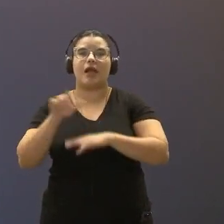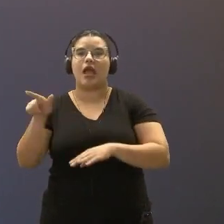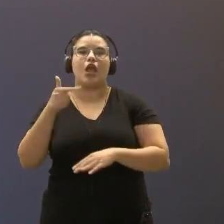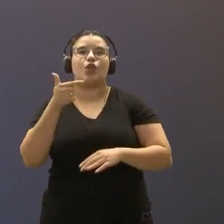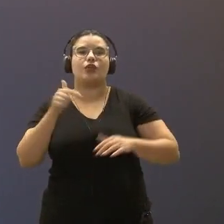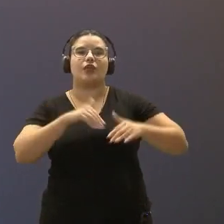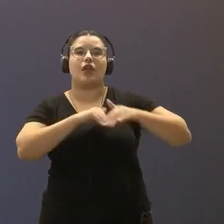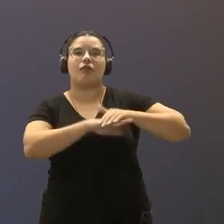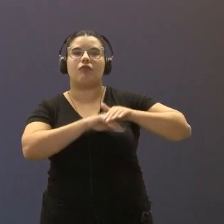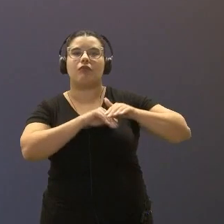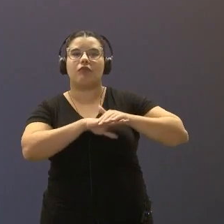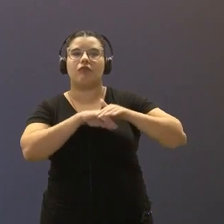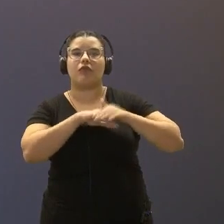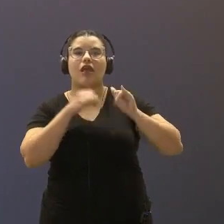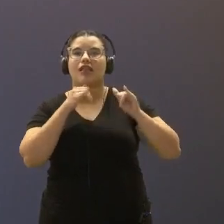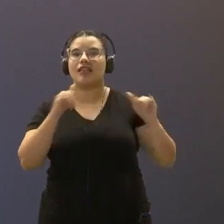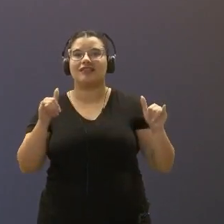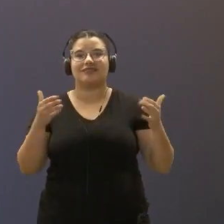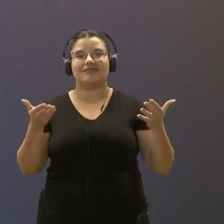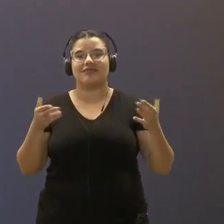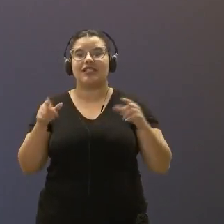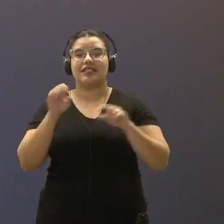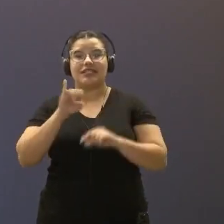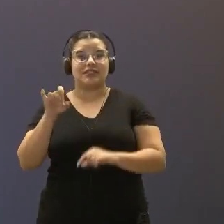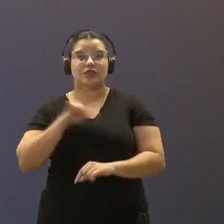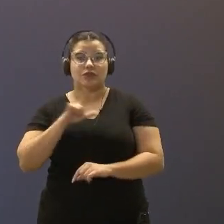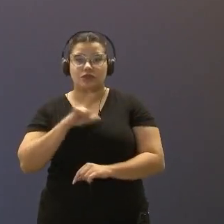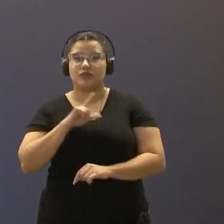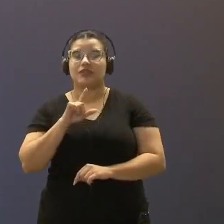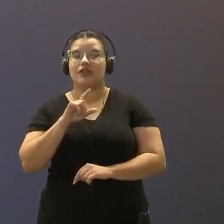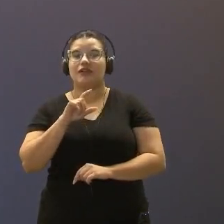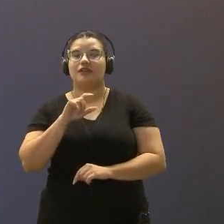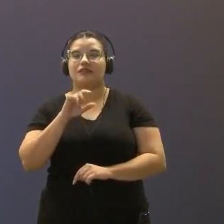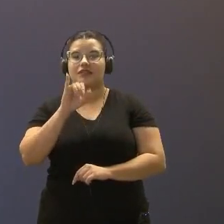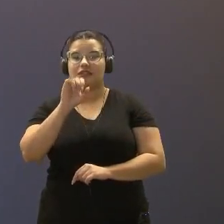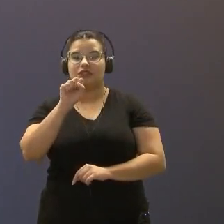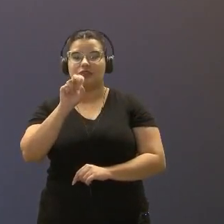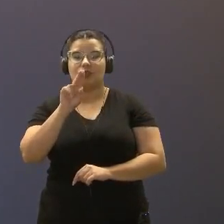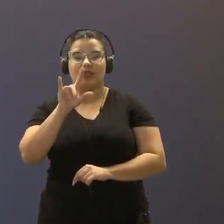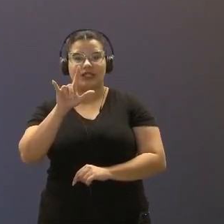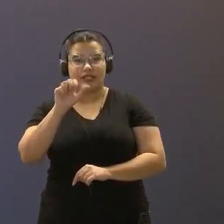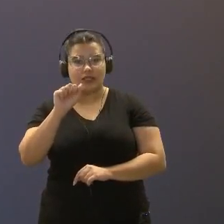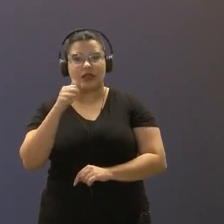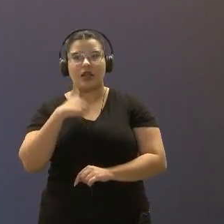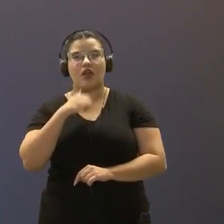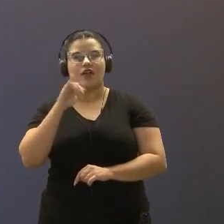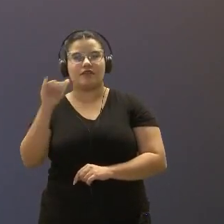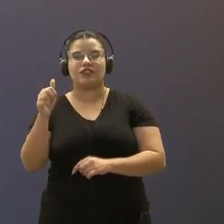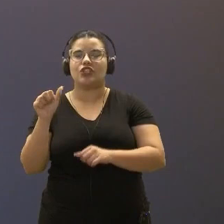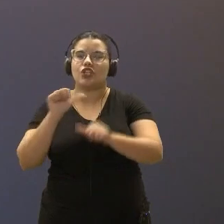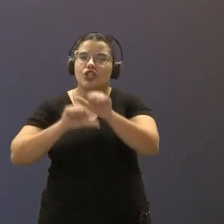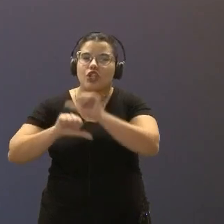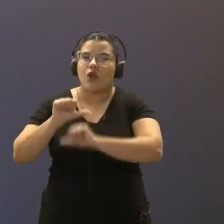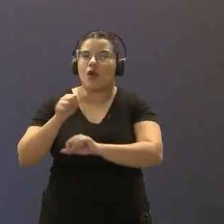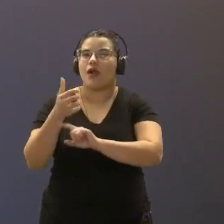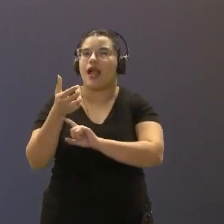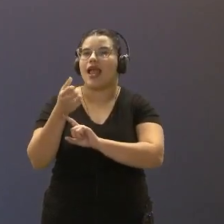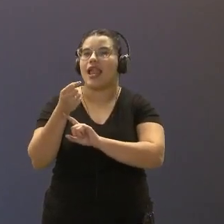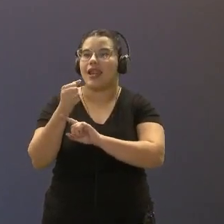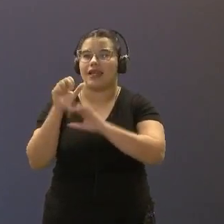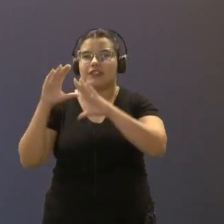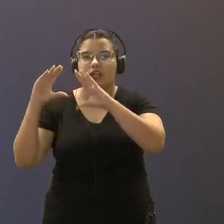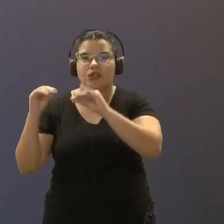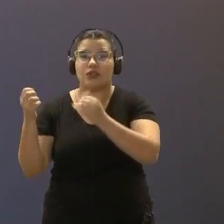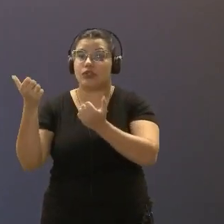reserva. E esses que usam insulina fazem hipo. Então eu falo, troca o leitinho. O leitinho da noite